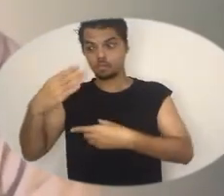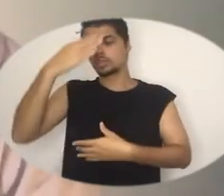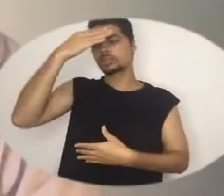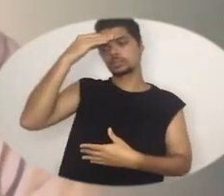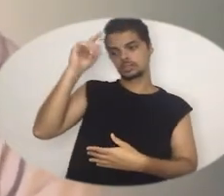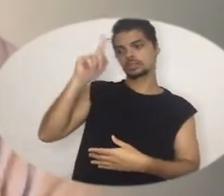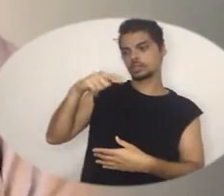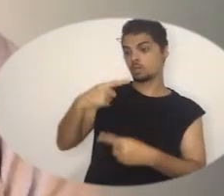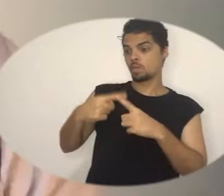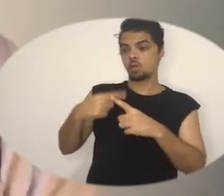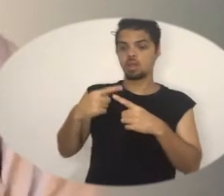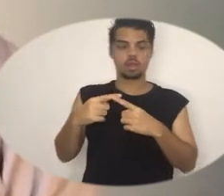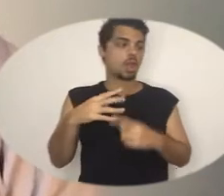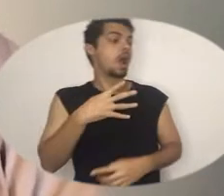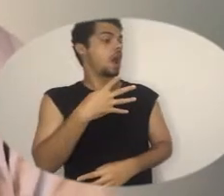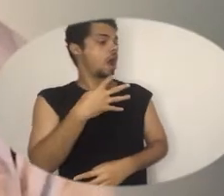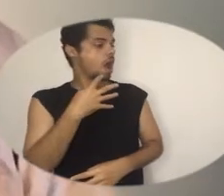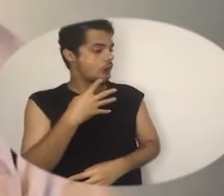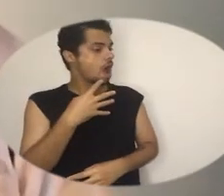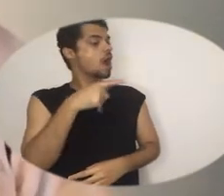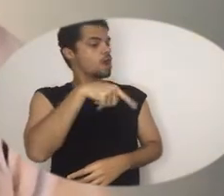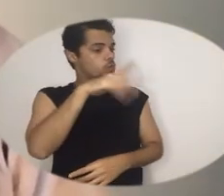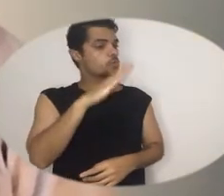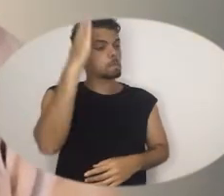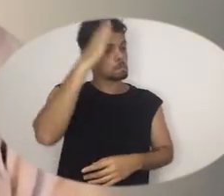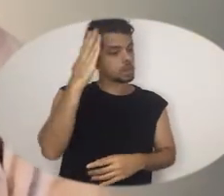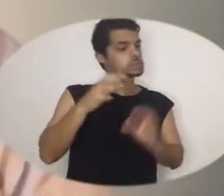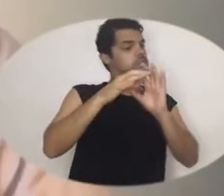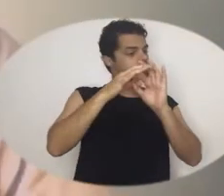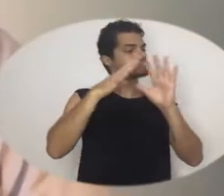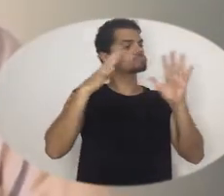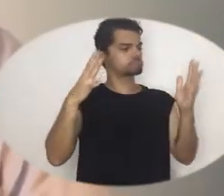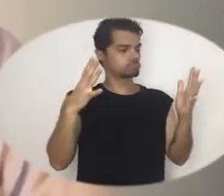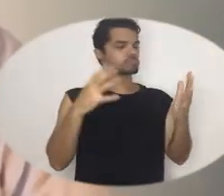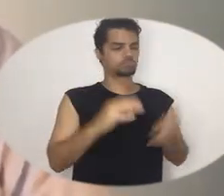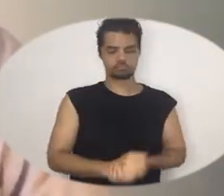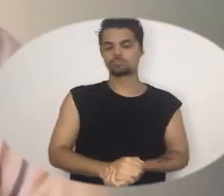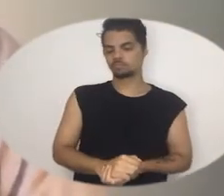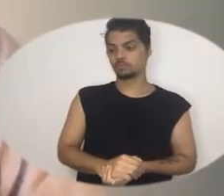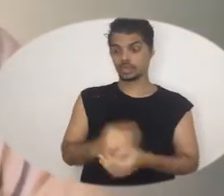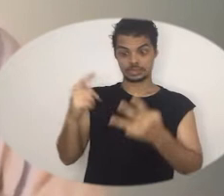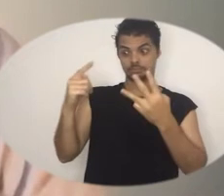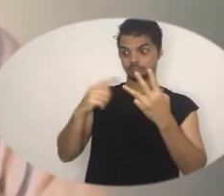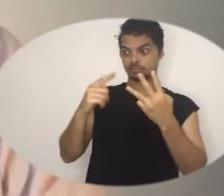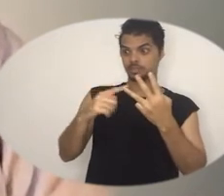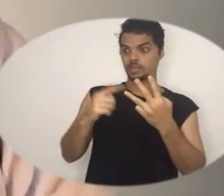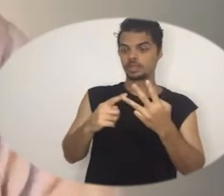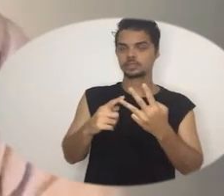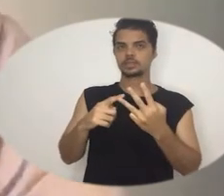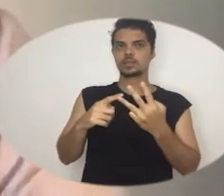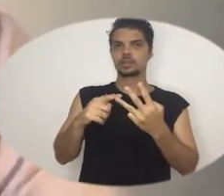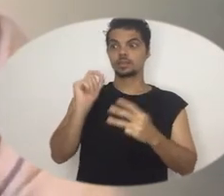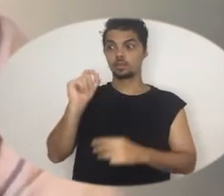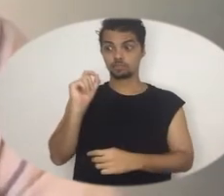manter por conta do reconhecimento da Independência a terceira omissão frequente é aqui esconde a